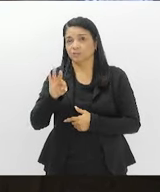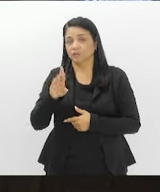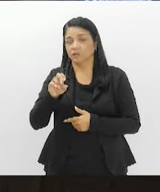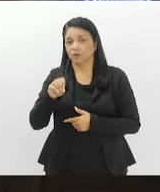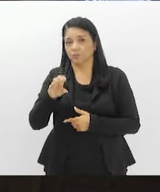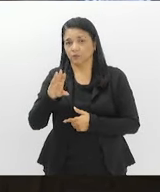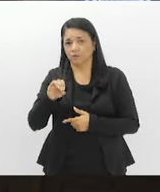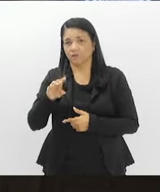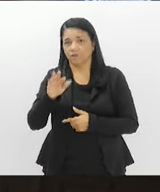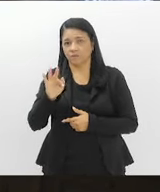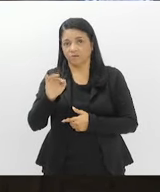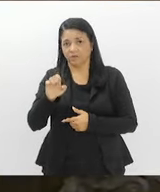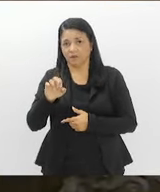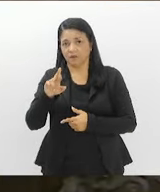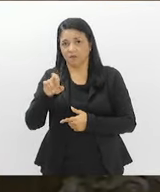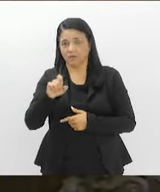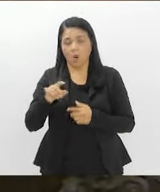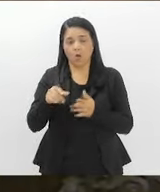para Brasília,